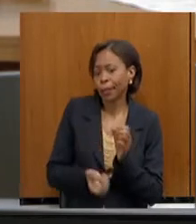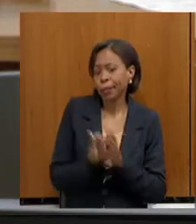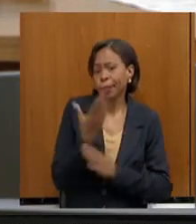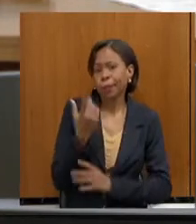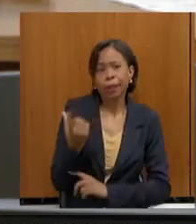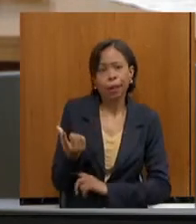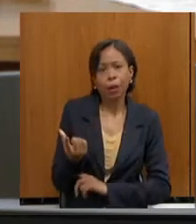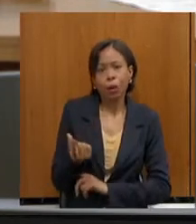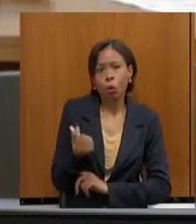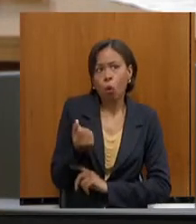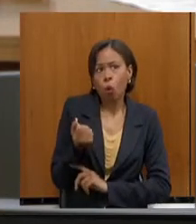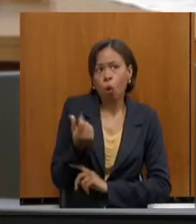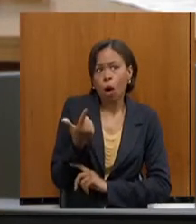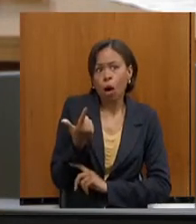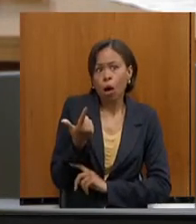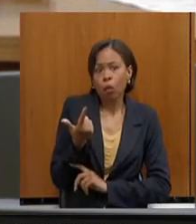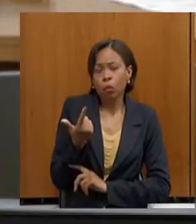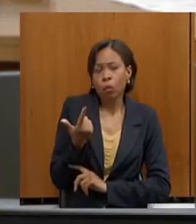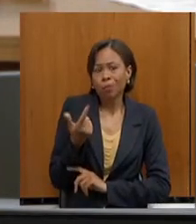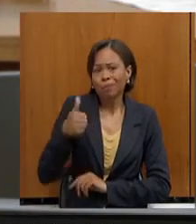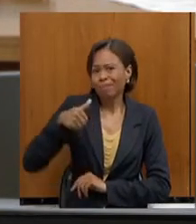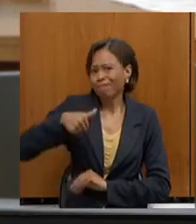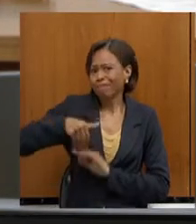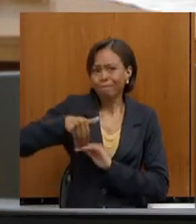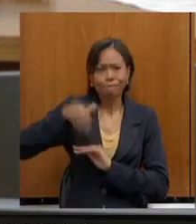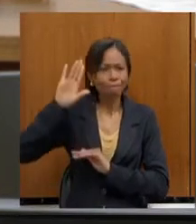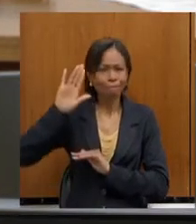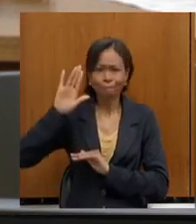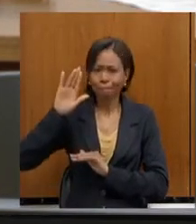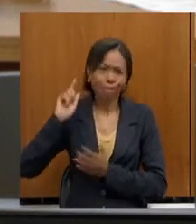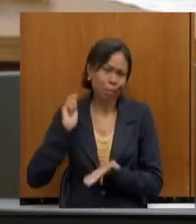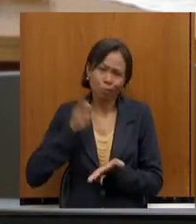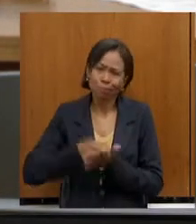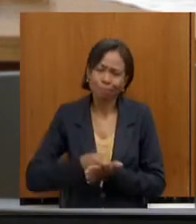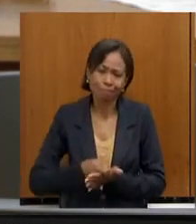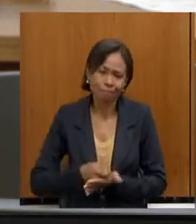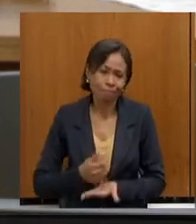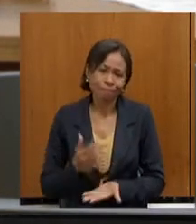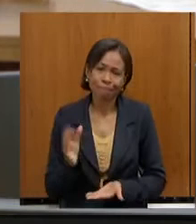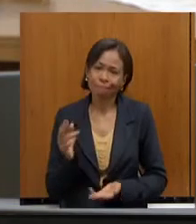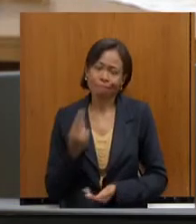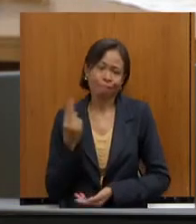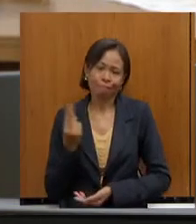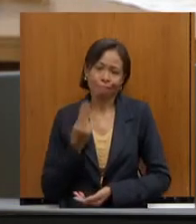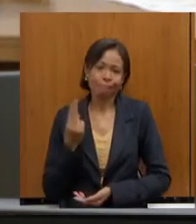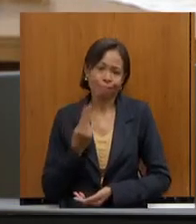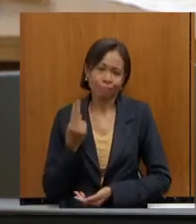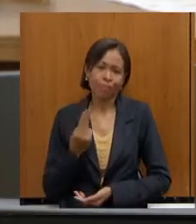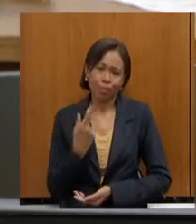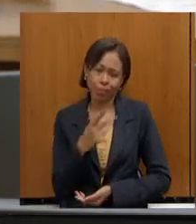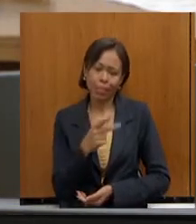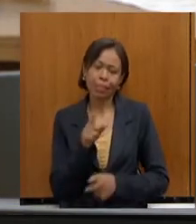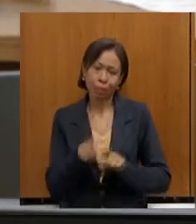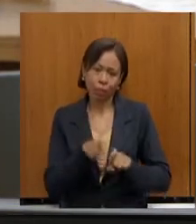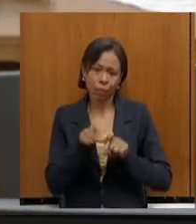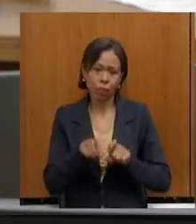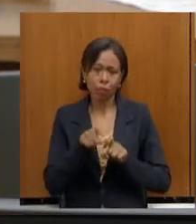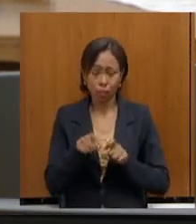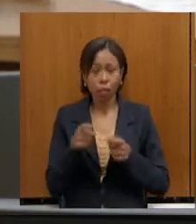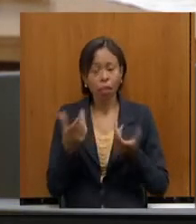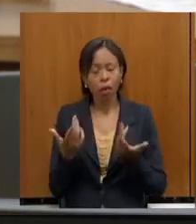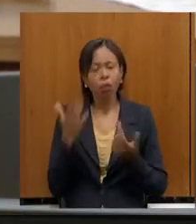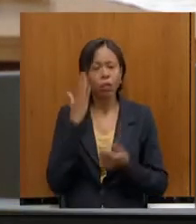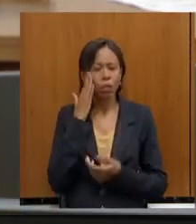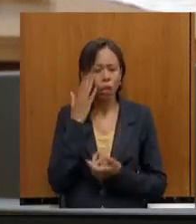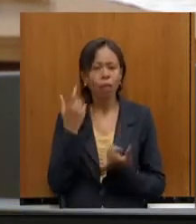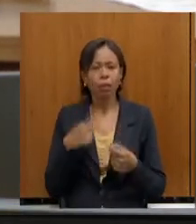que supera a capacidade de pagamento desses produtores rurais em viabilizando o empreendimento nós entendemos que a